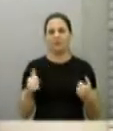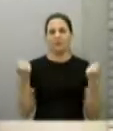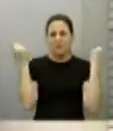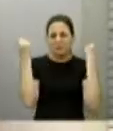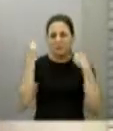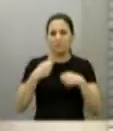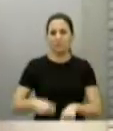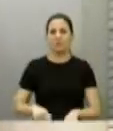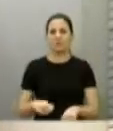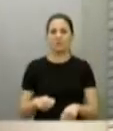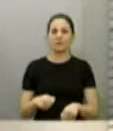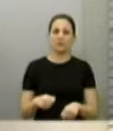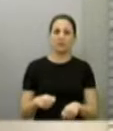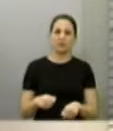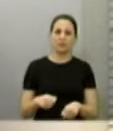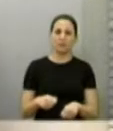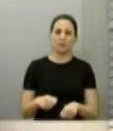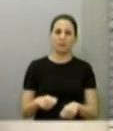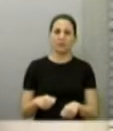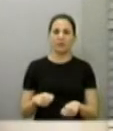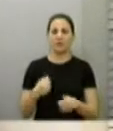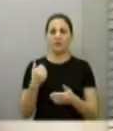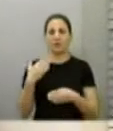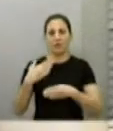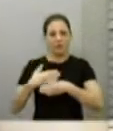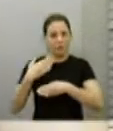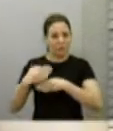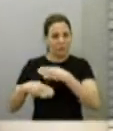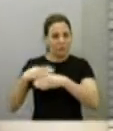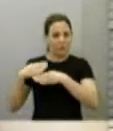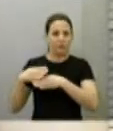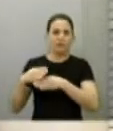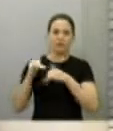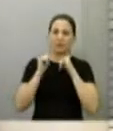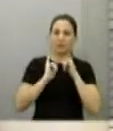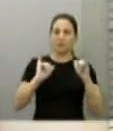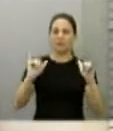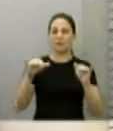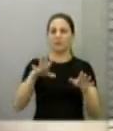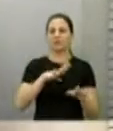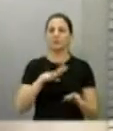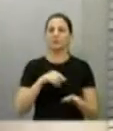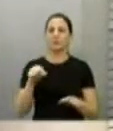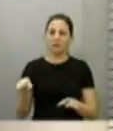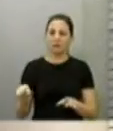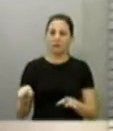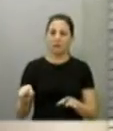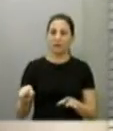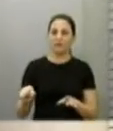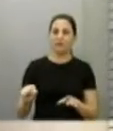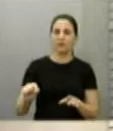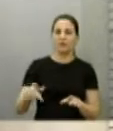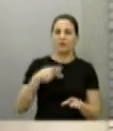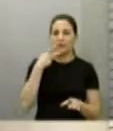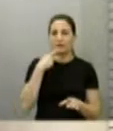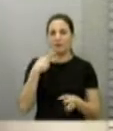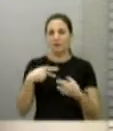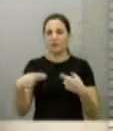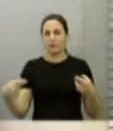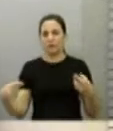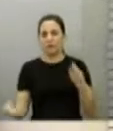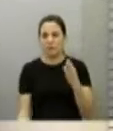impossibilidade nenhuma o que tentou se construir por uma parte da mídia na nossa cidade, que ao invés de dar a notícia,